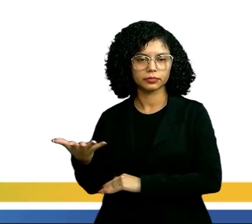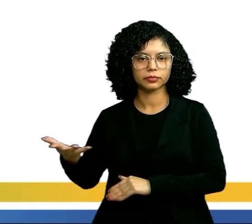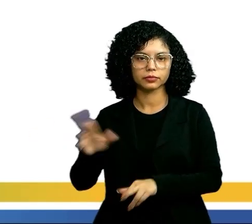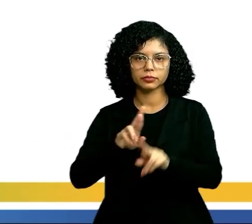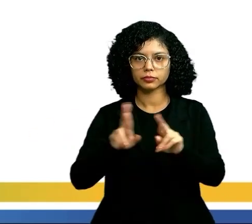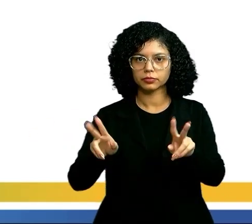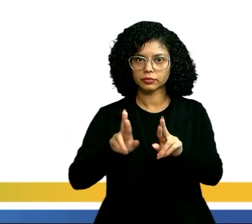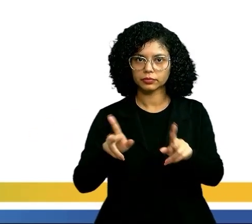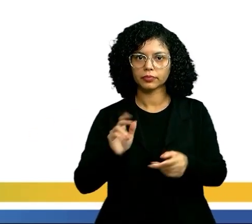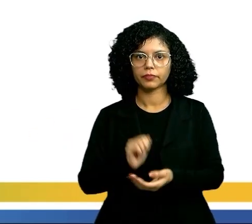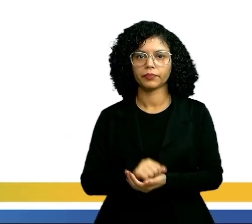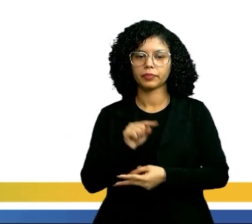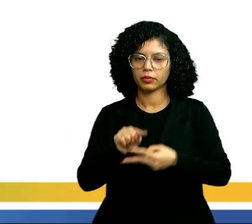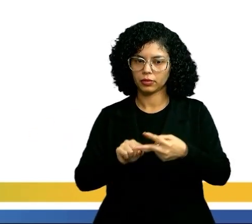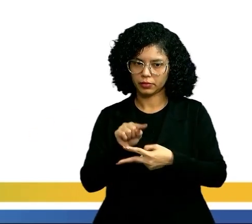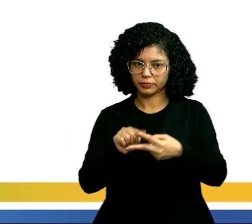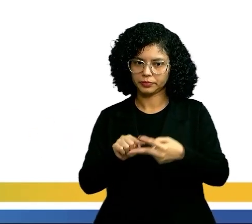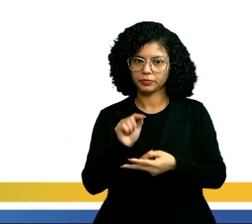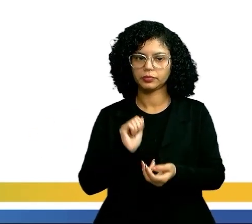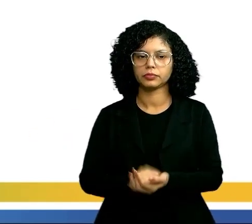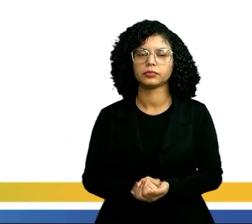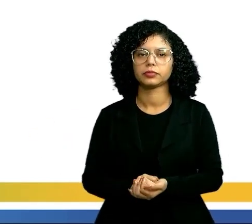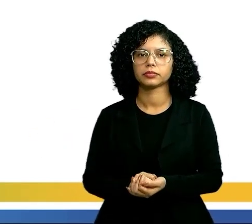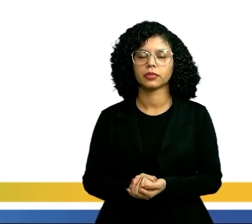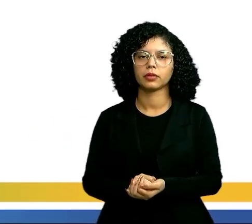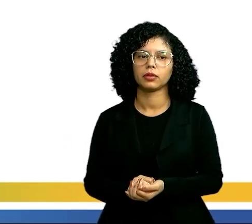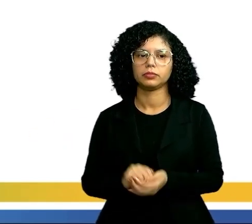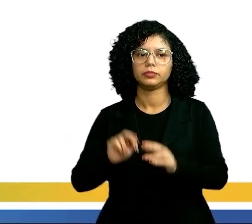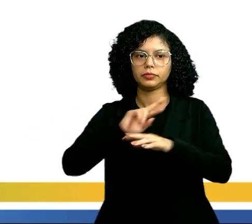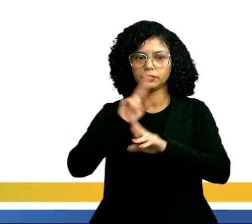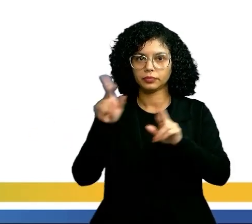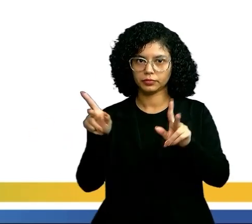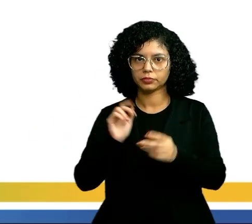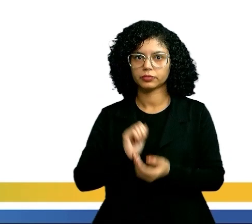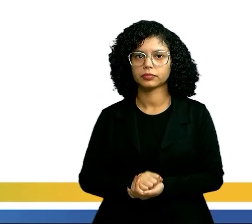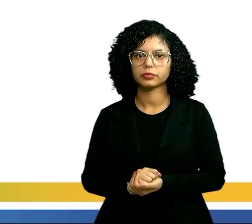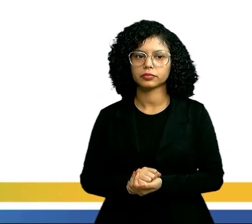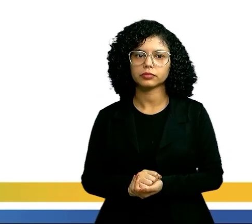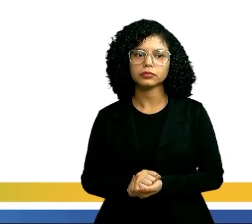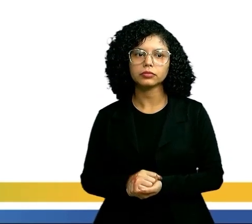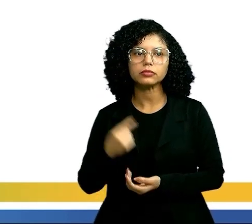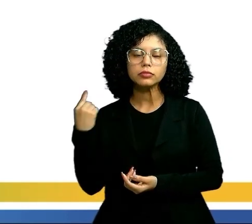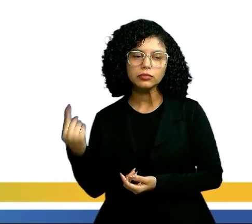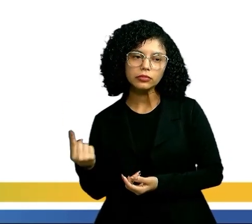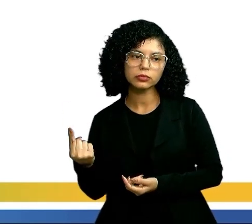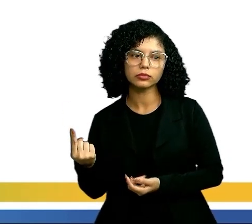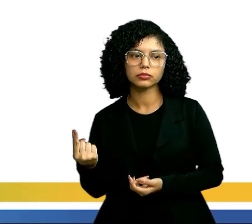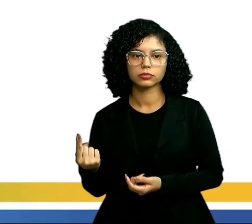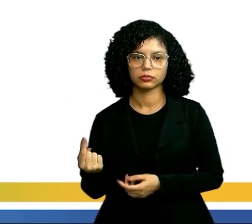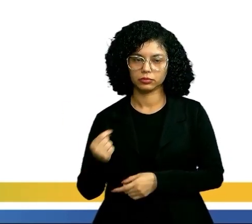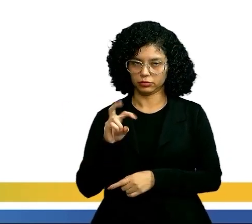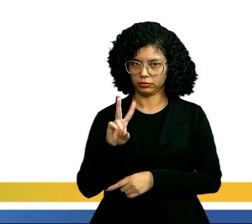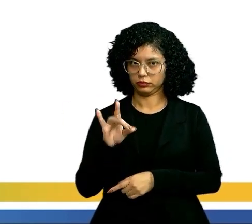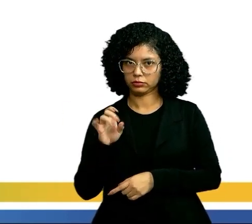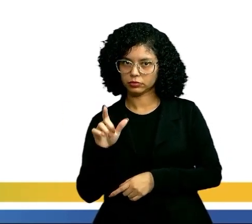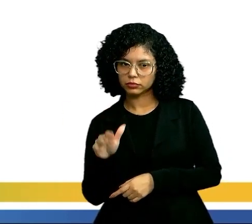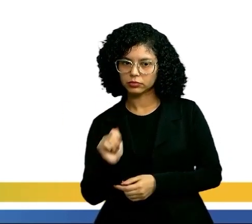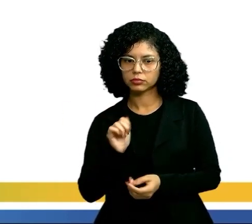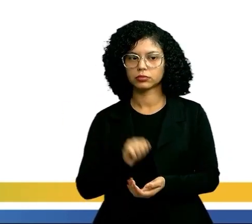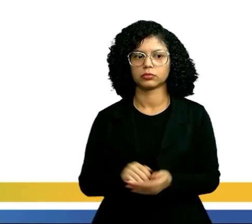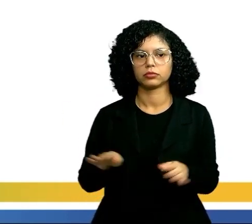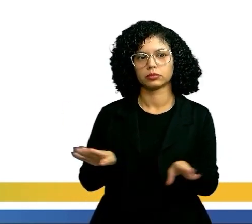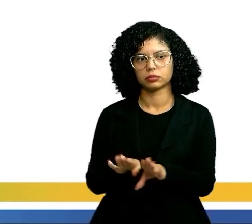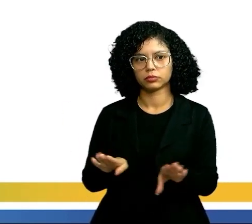as diferenças entre esses dois tipos de colonização. De um lado você vê um vilarejo, né?